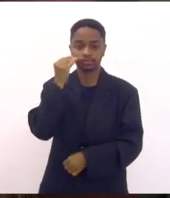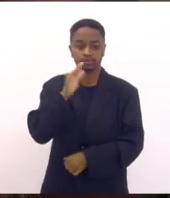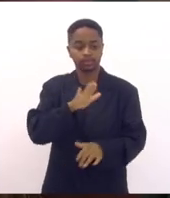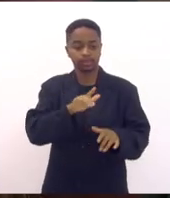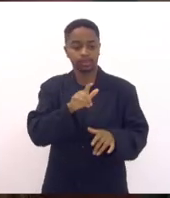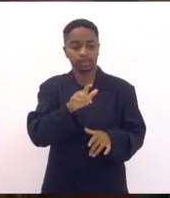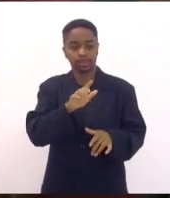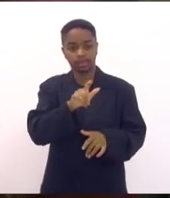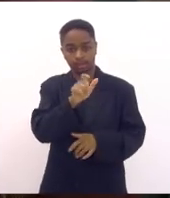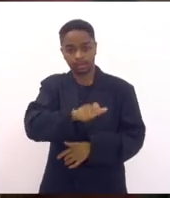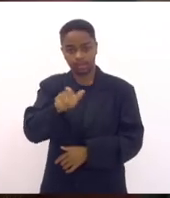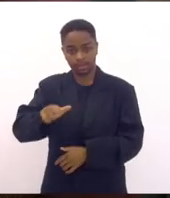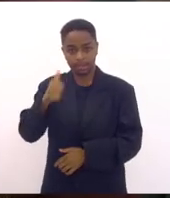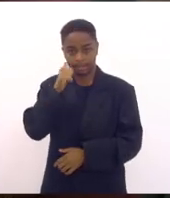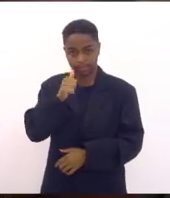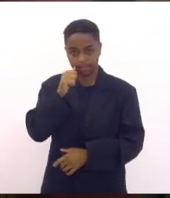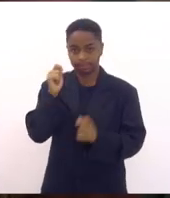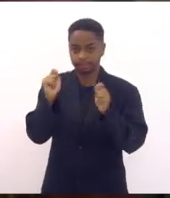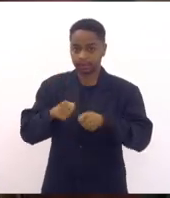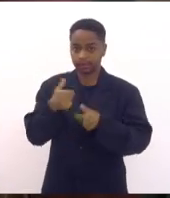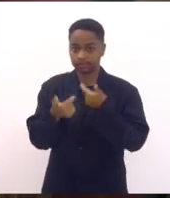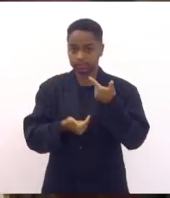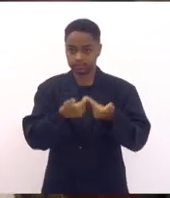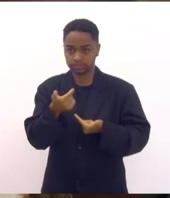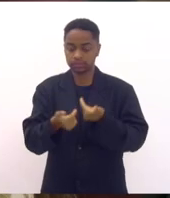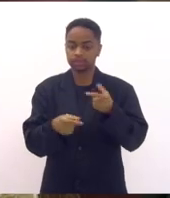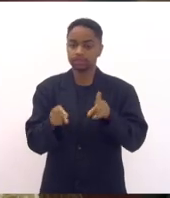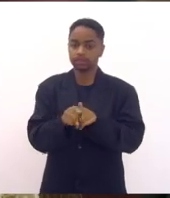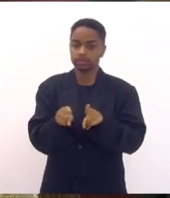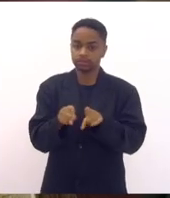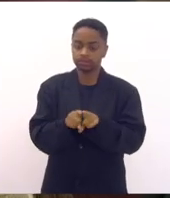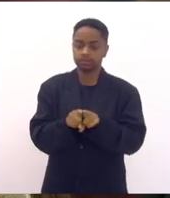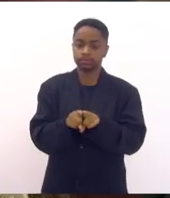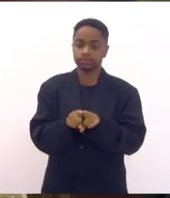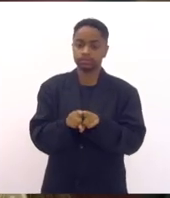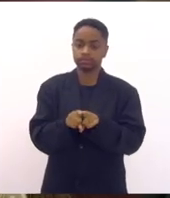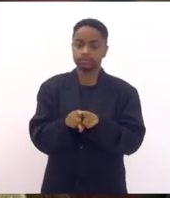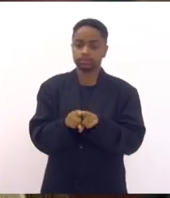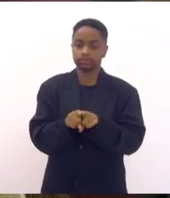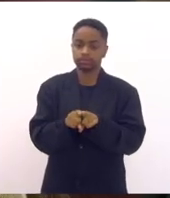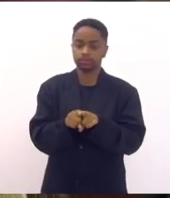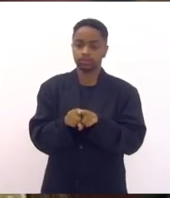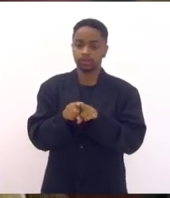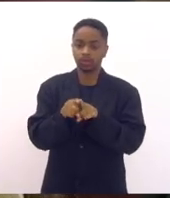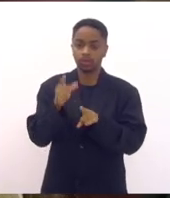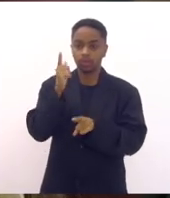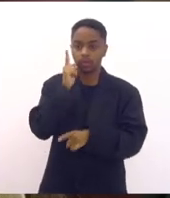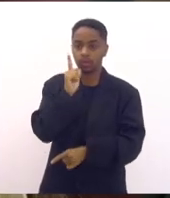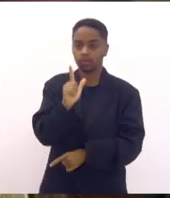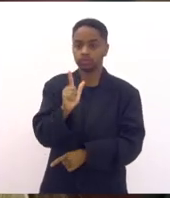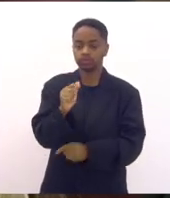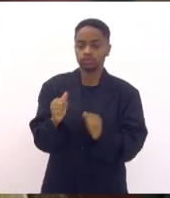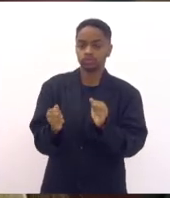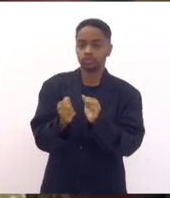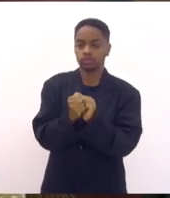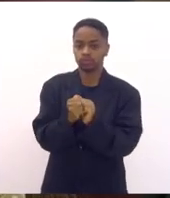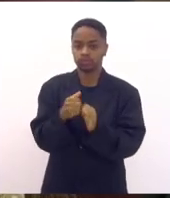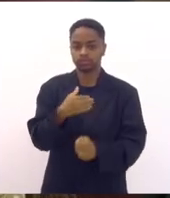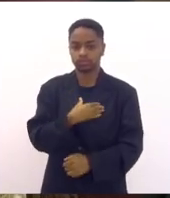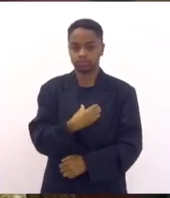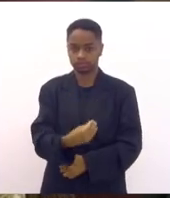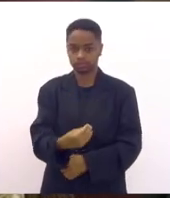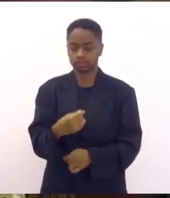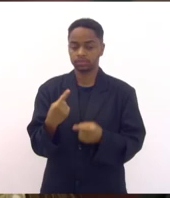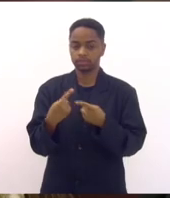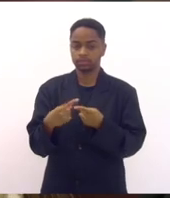meninas possam trabalhar e manter os seus filhos consigo que